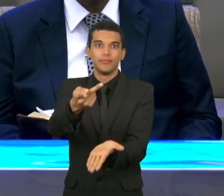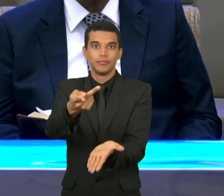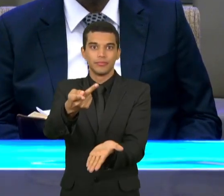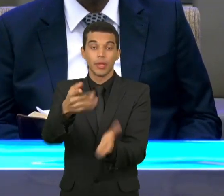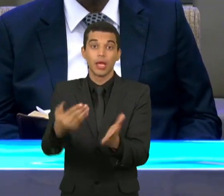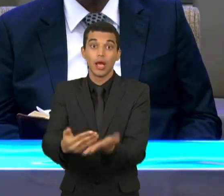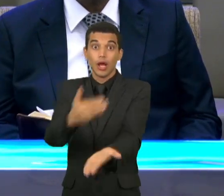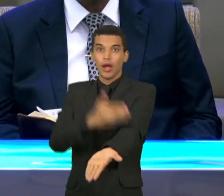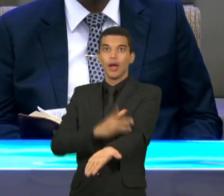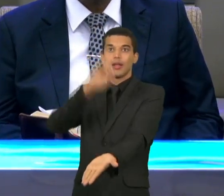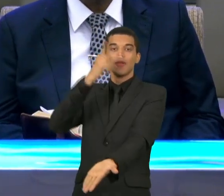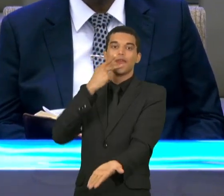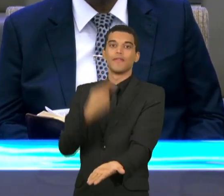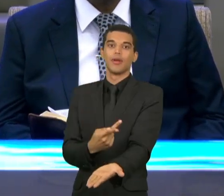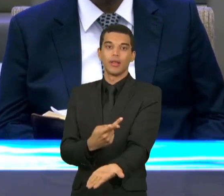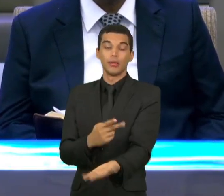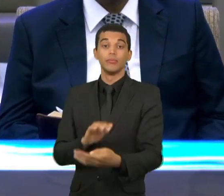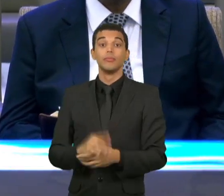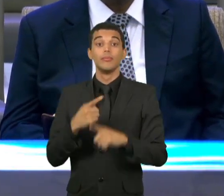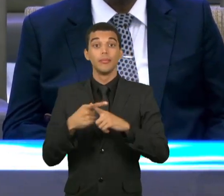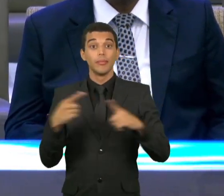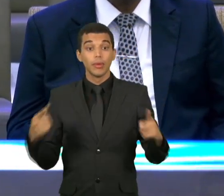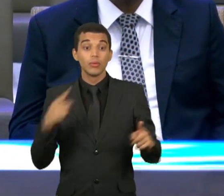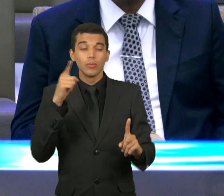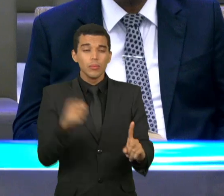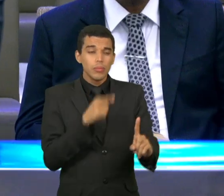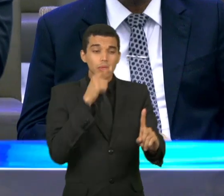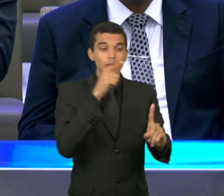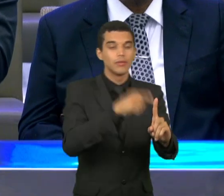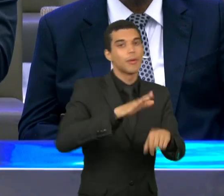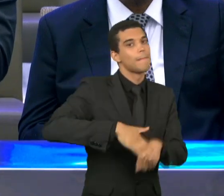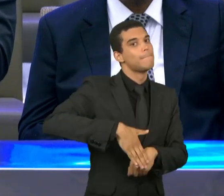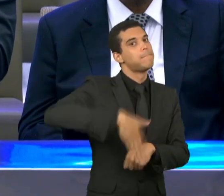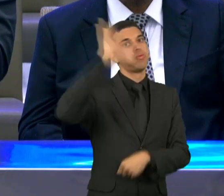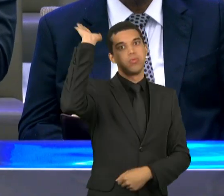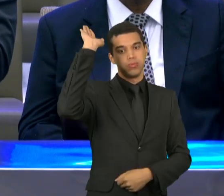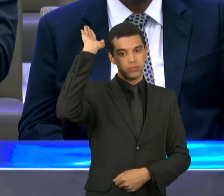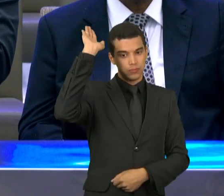o propósito é maior.